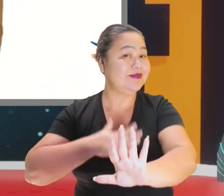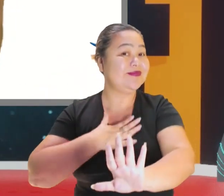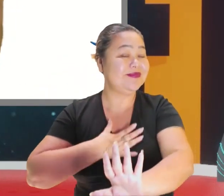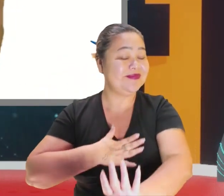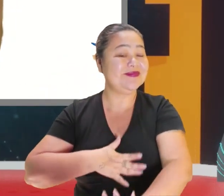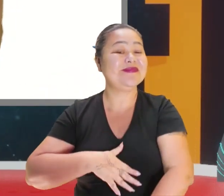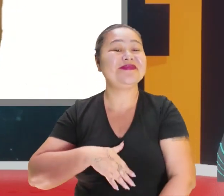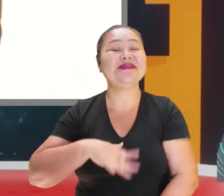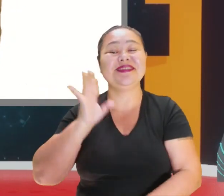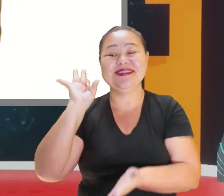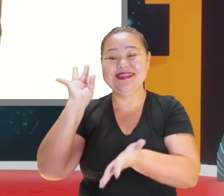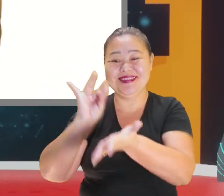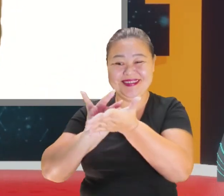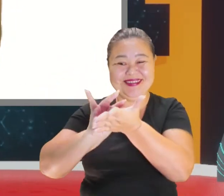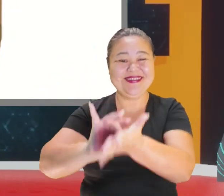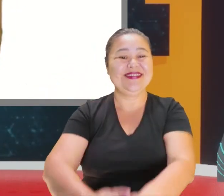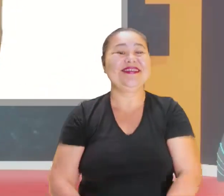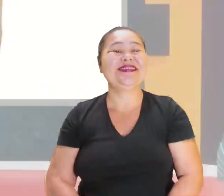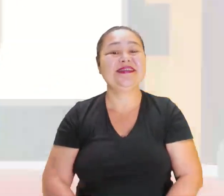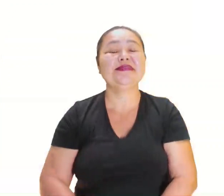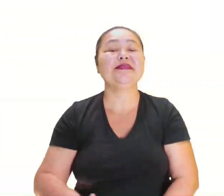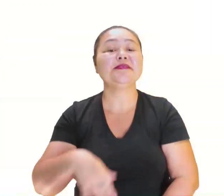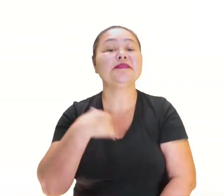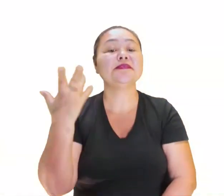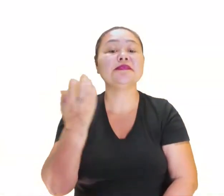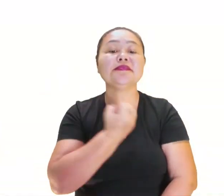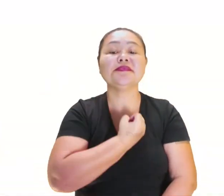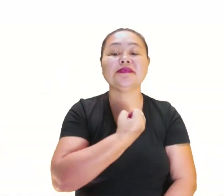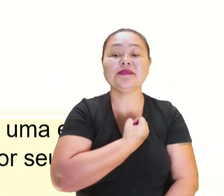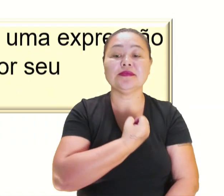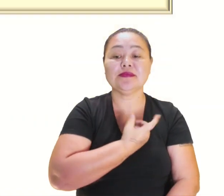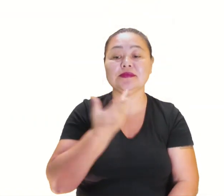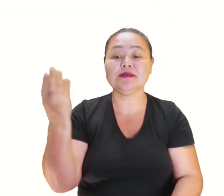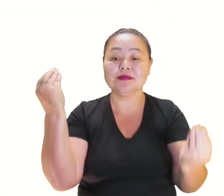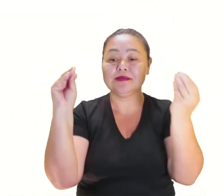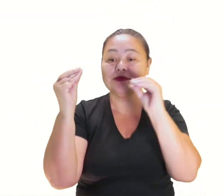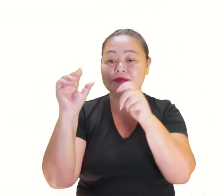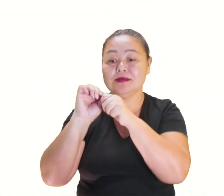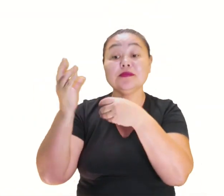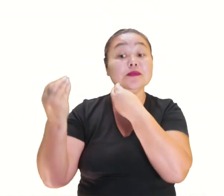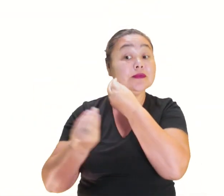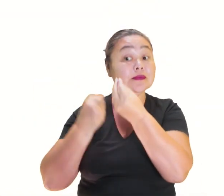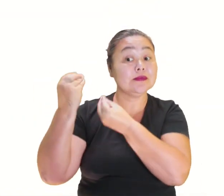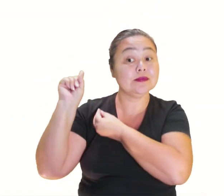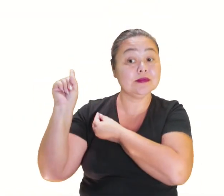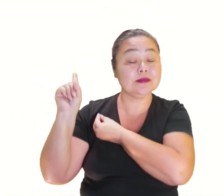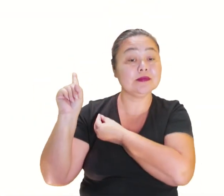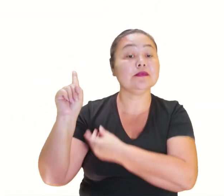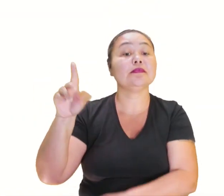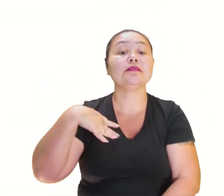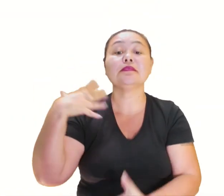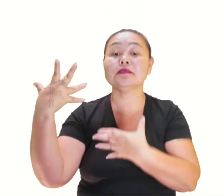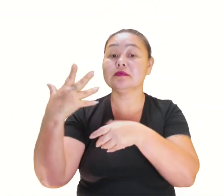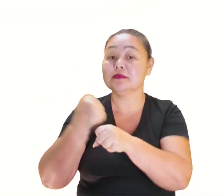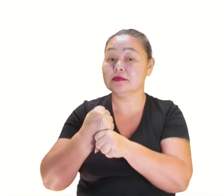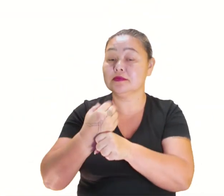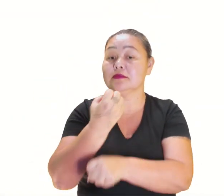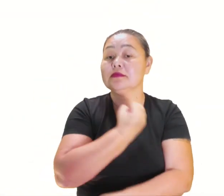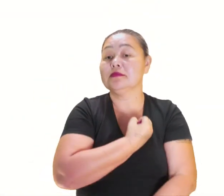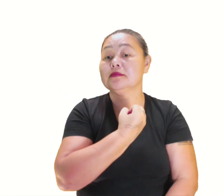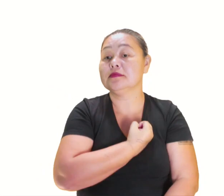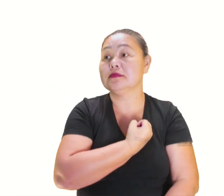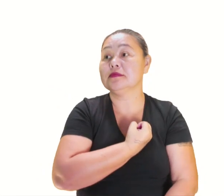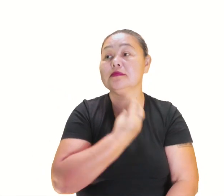gostar de certeza. Olha lá então. Falando de valor numérico de uma expressão, como funciona? Para calcularmos o